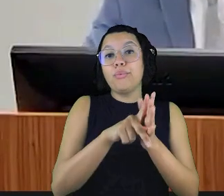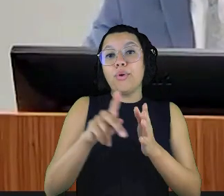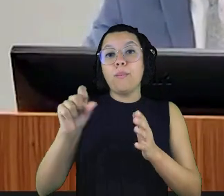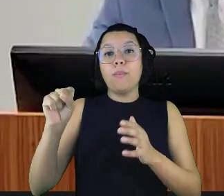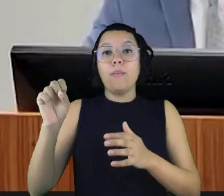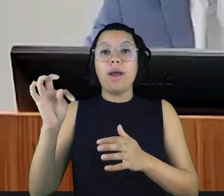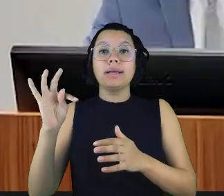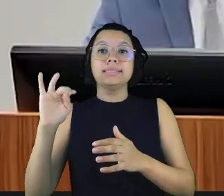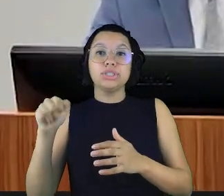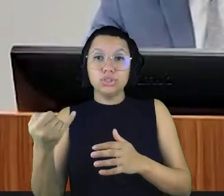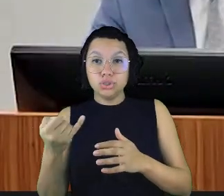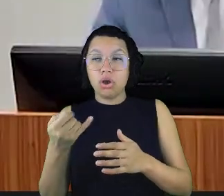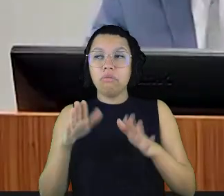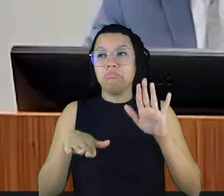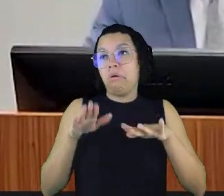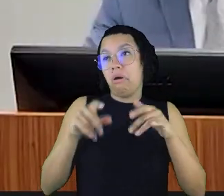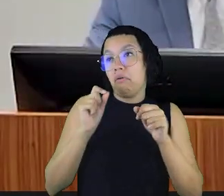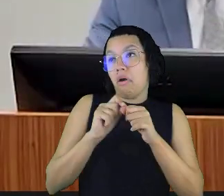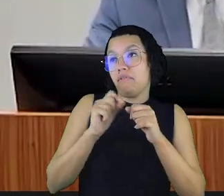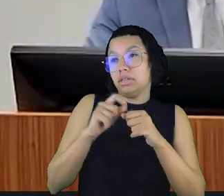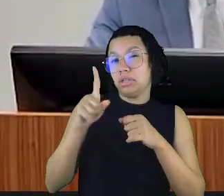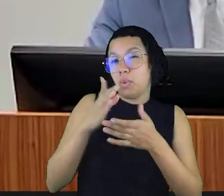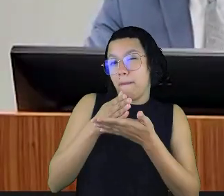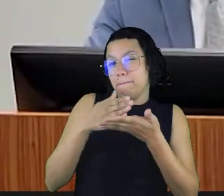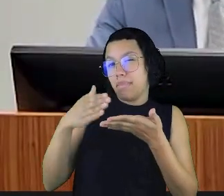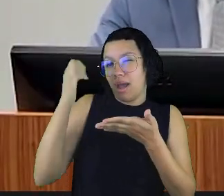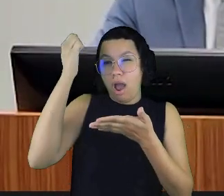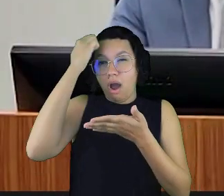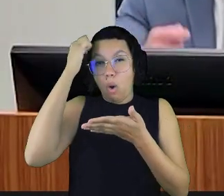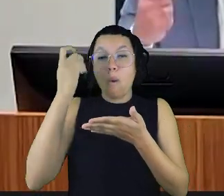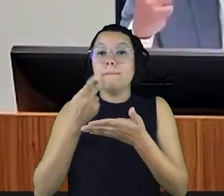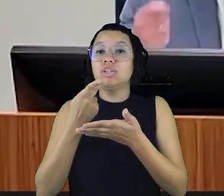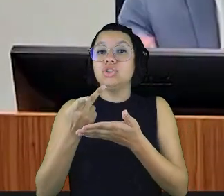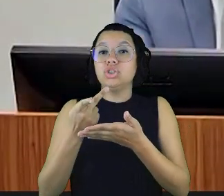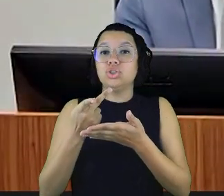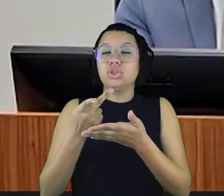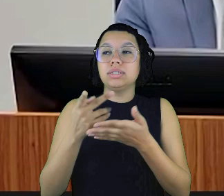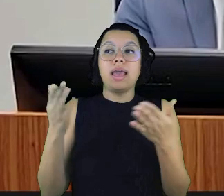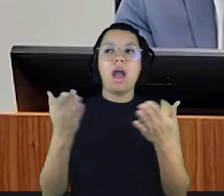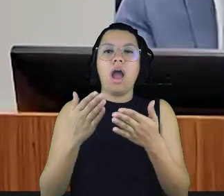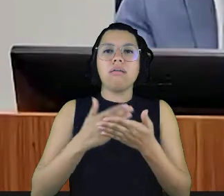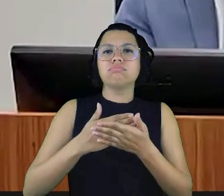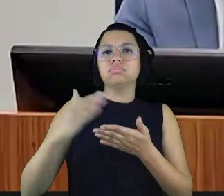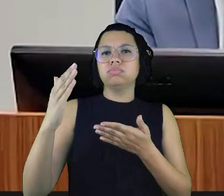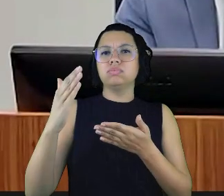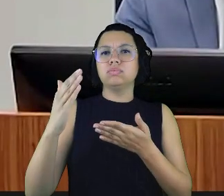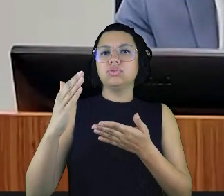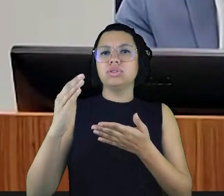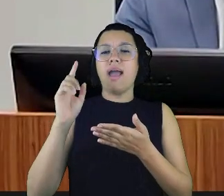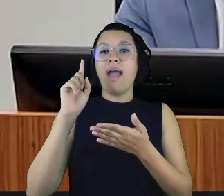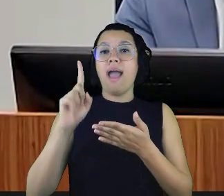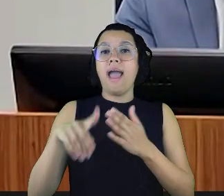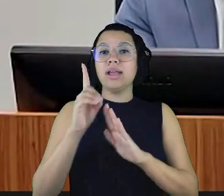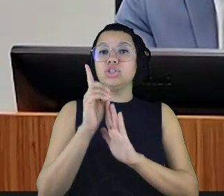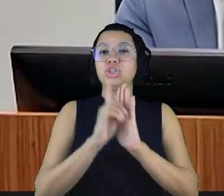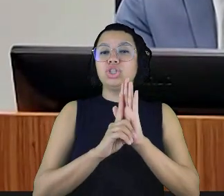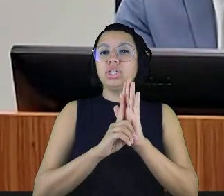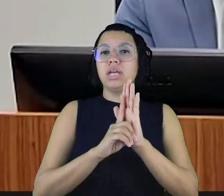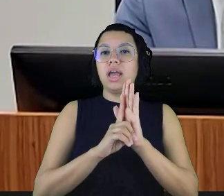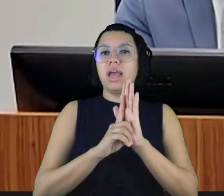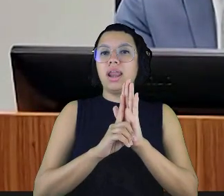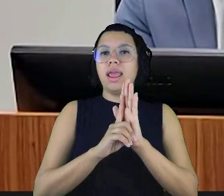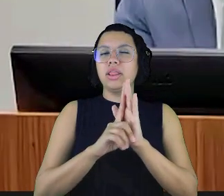fazendo a sua meia-culpa, disse definitivamente que é direito subjetivo do devedor da